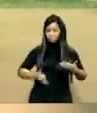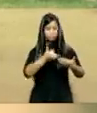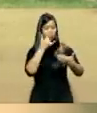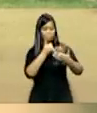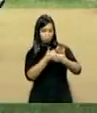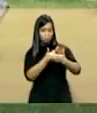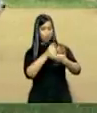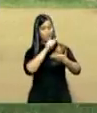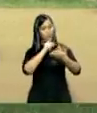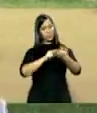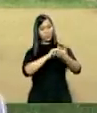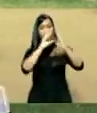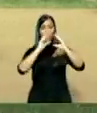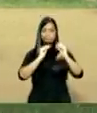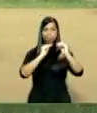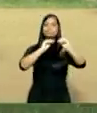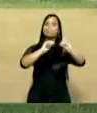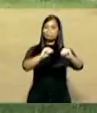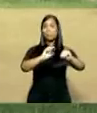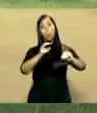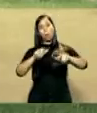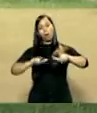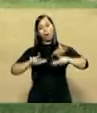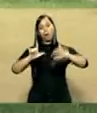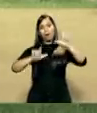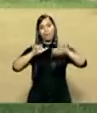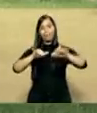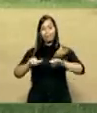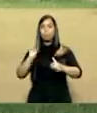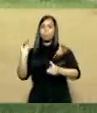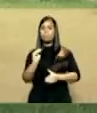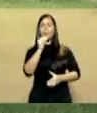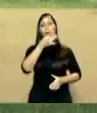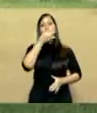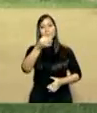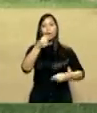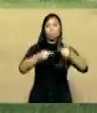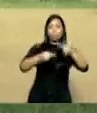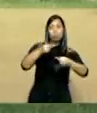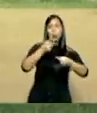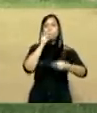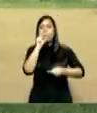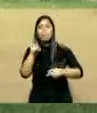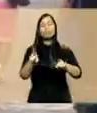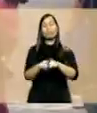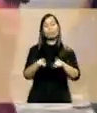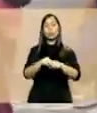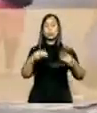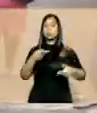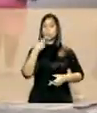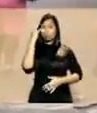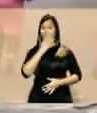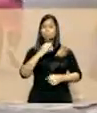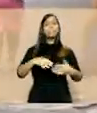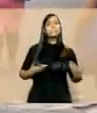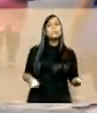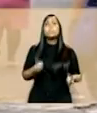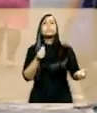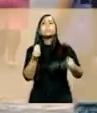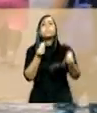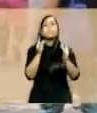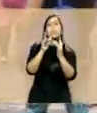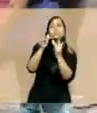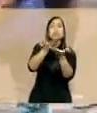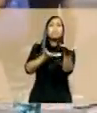hora de usar o celular ou o computador para opinar, criticar e até fazer comentários agressivos. Mas como será que fica o